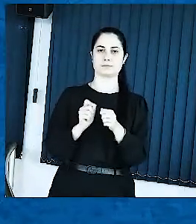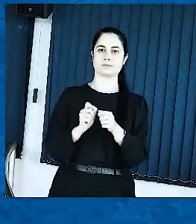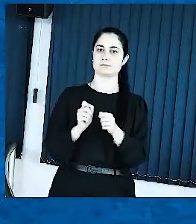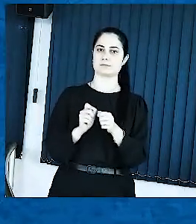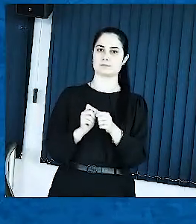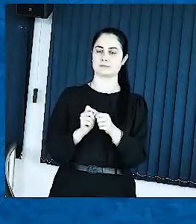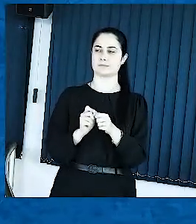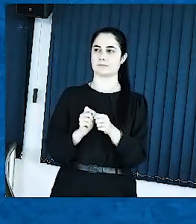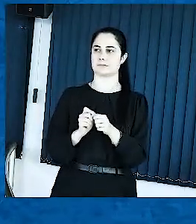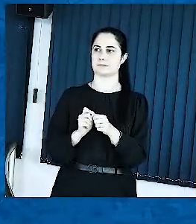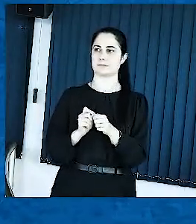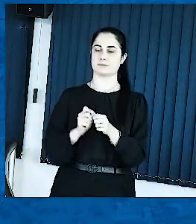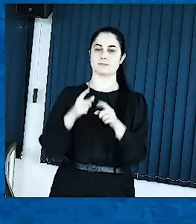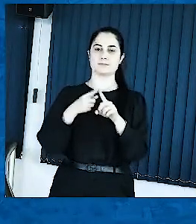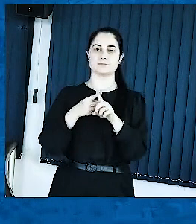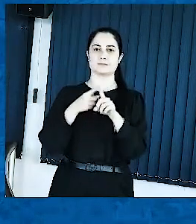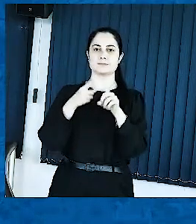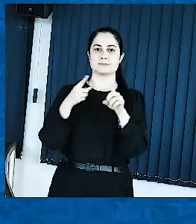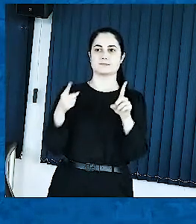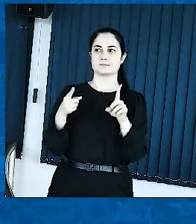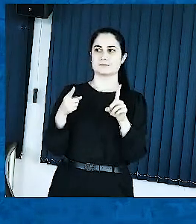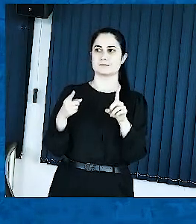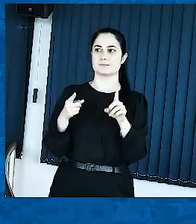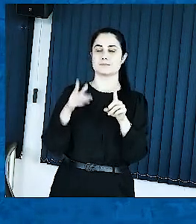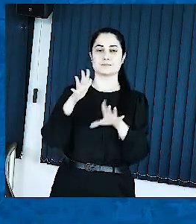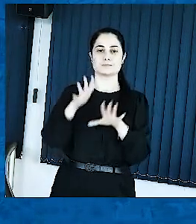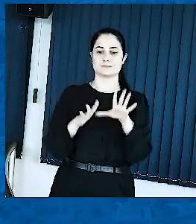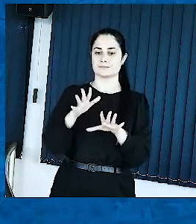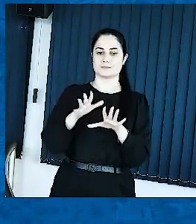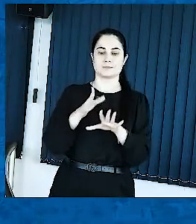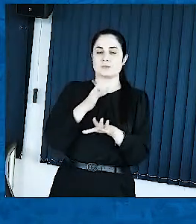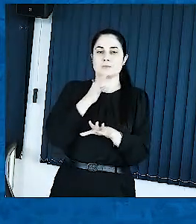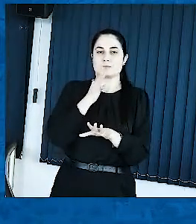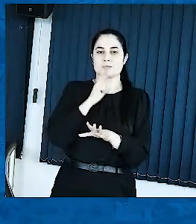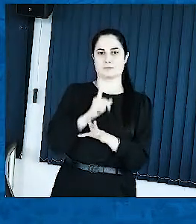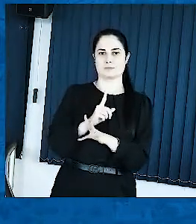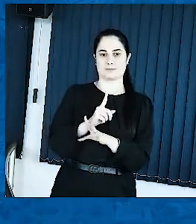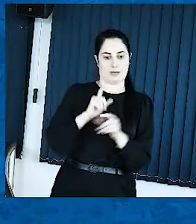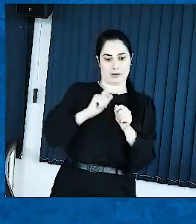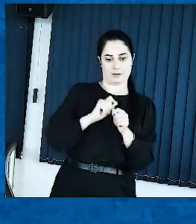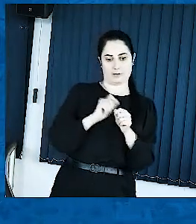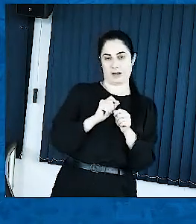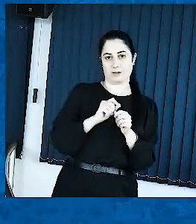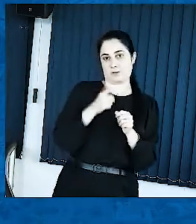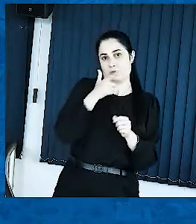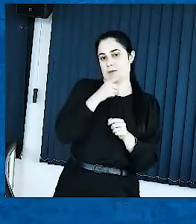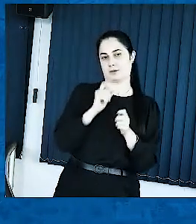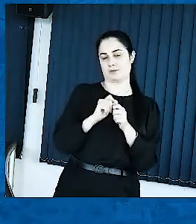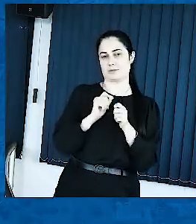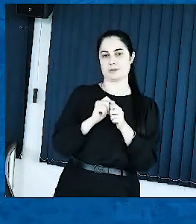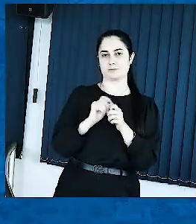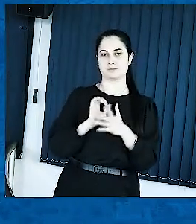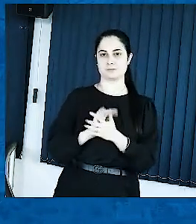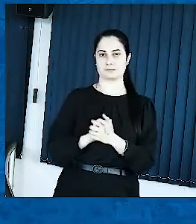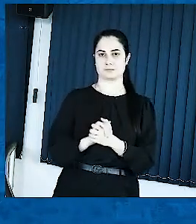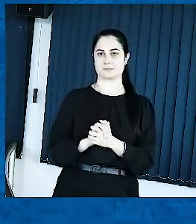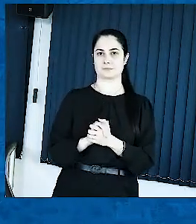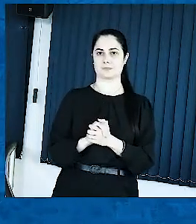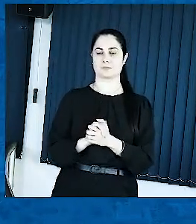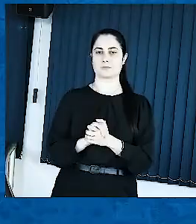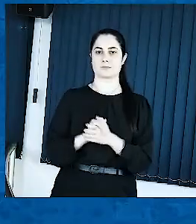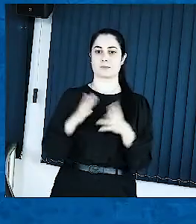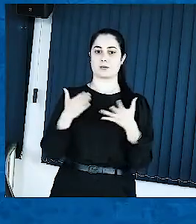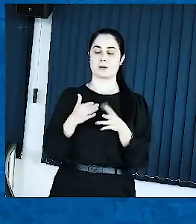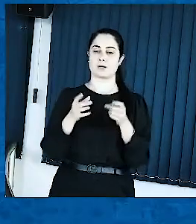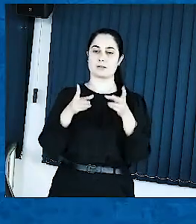muito, só que eles não têm treinamento. Eles fazem o que eles conseguem fazer. Então,